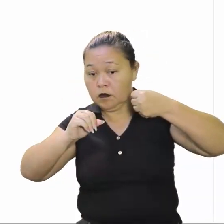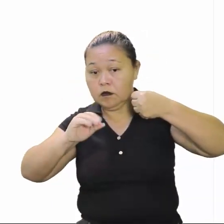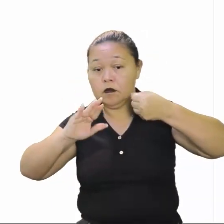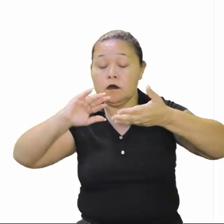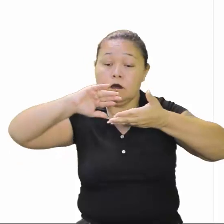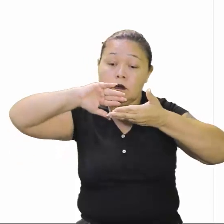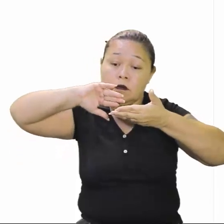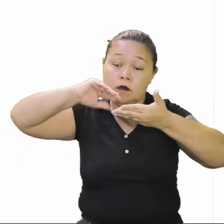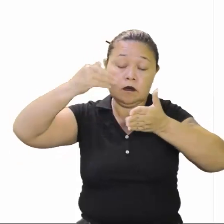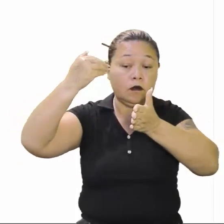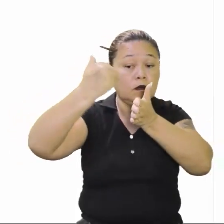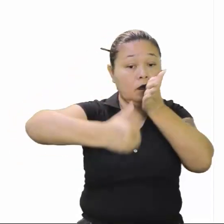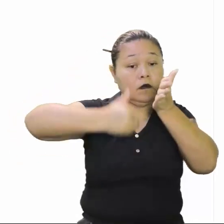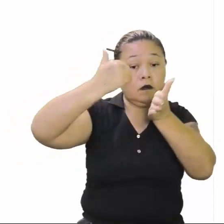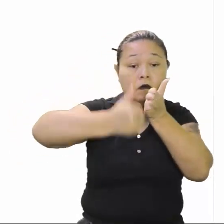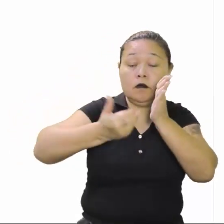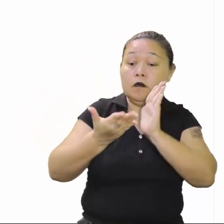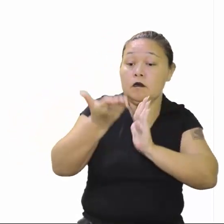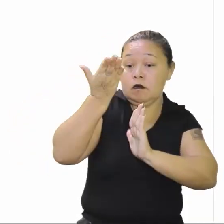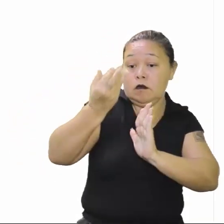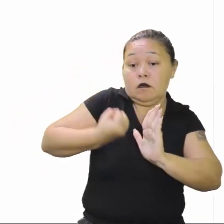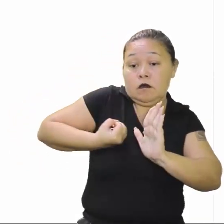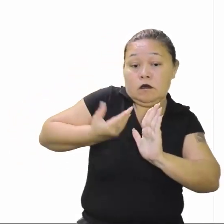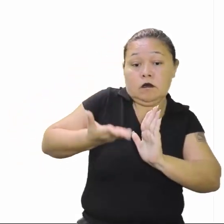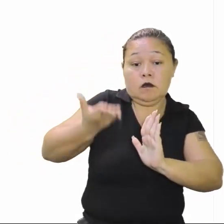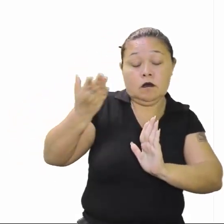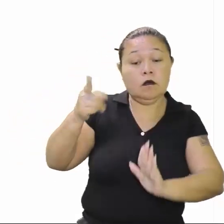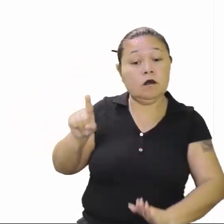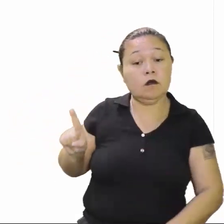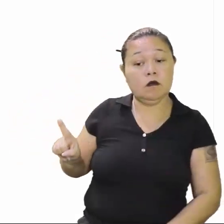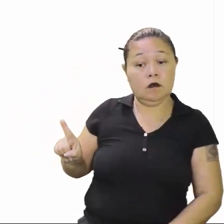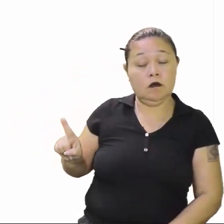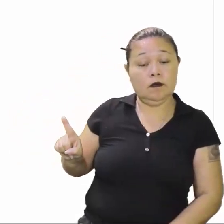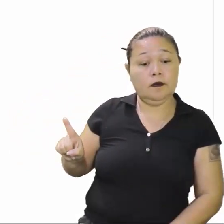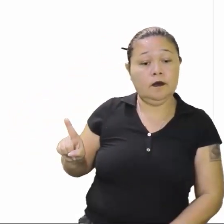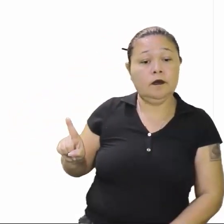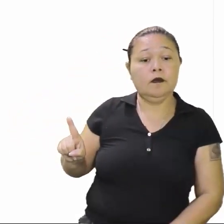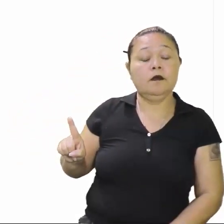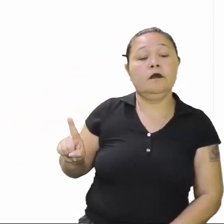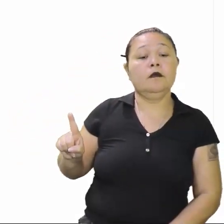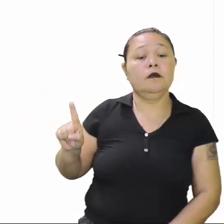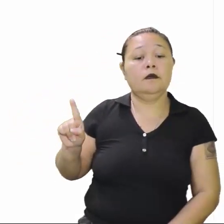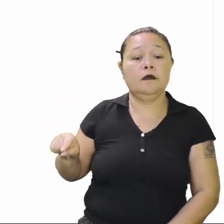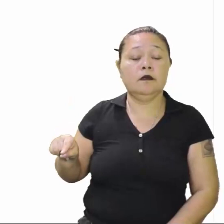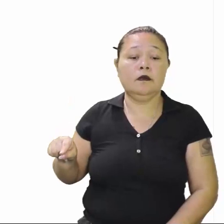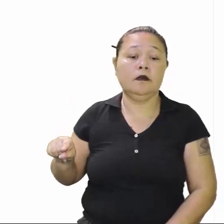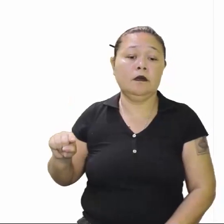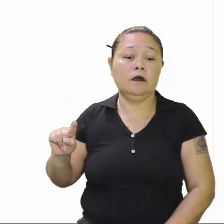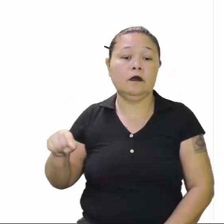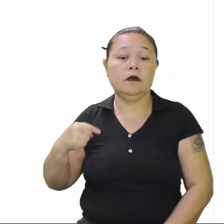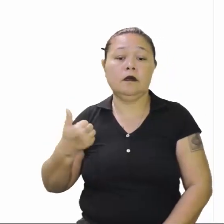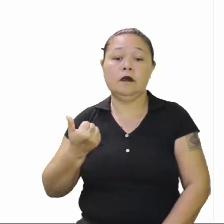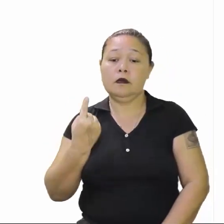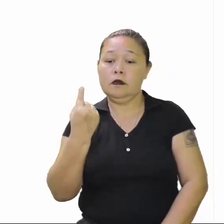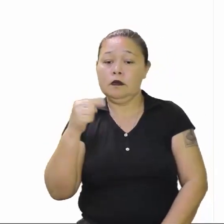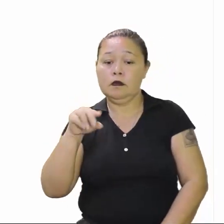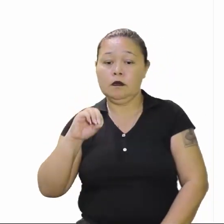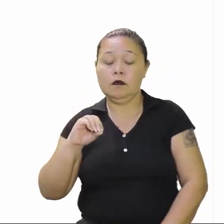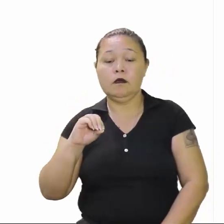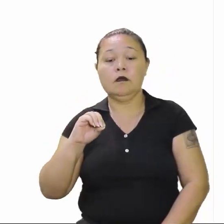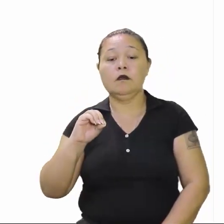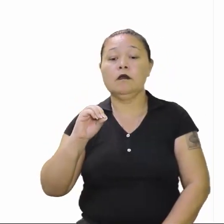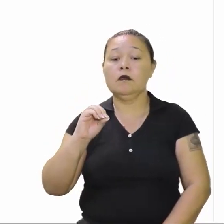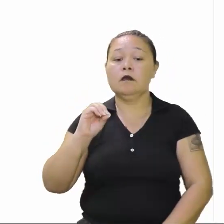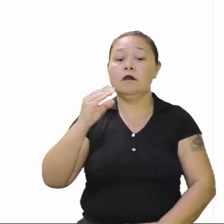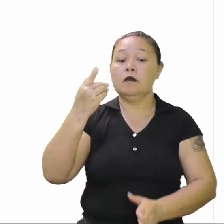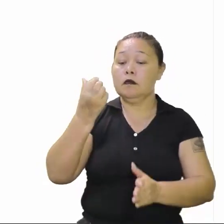subtrai-se os expoentes. Então, com certeza, vai ficar 1 vezes 10 elevado a